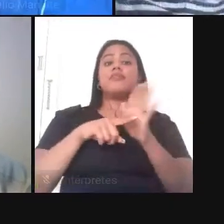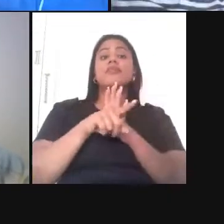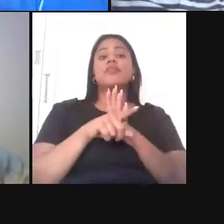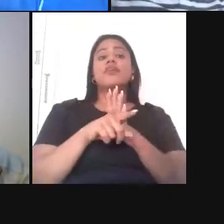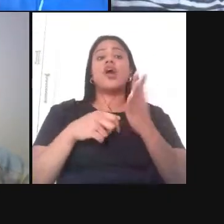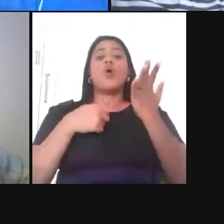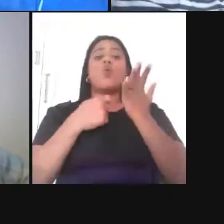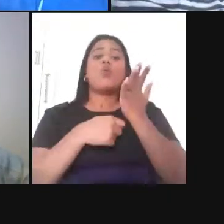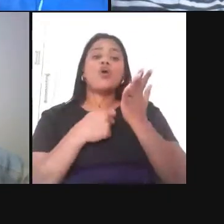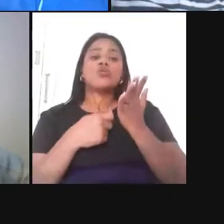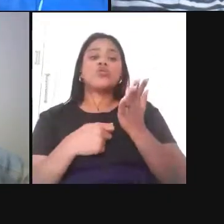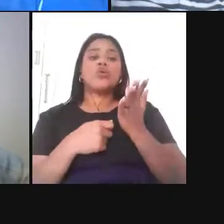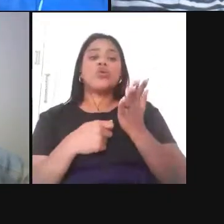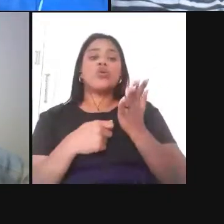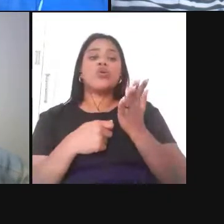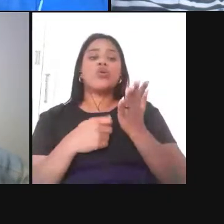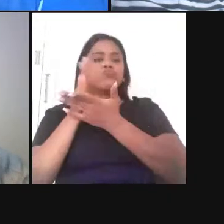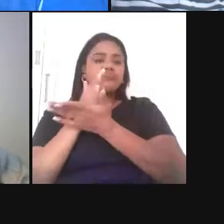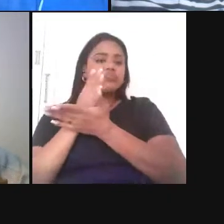ficcionar.